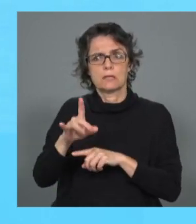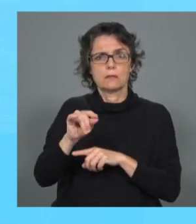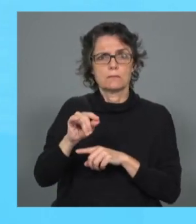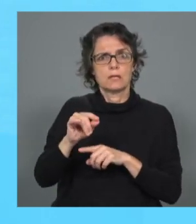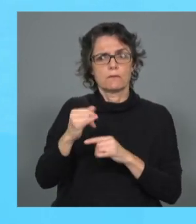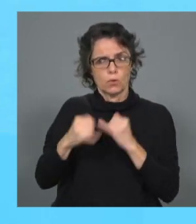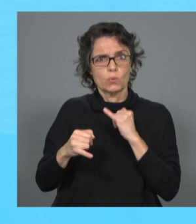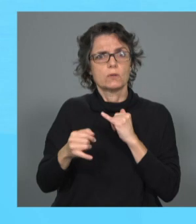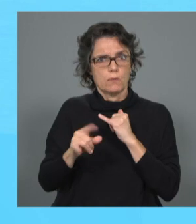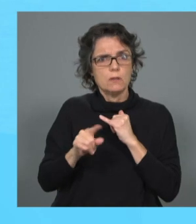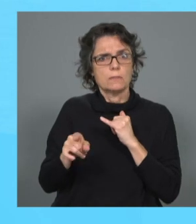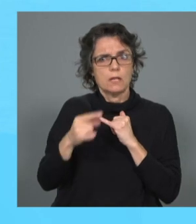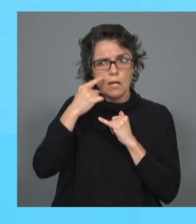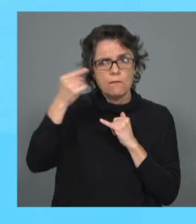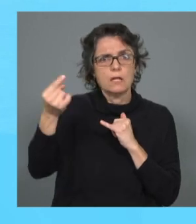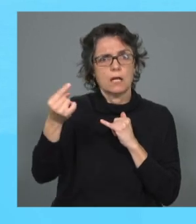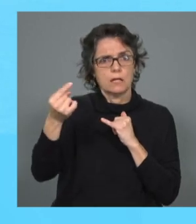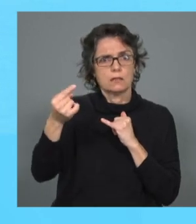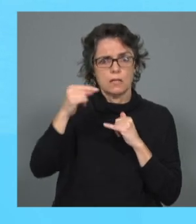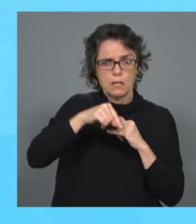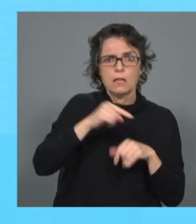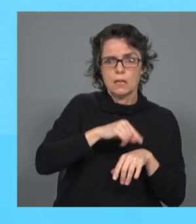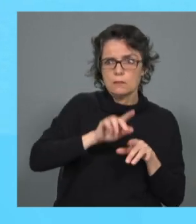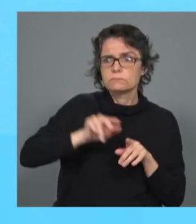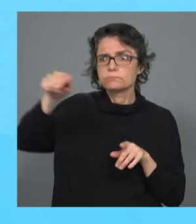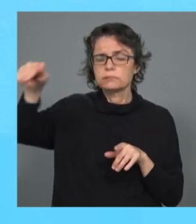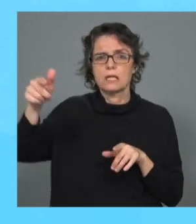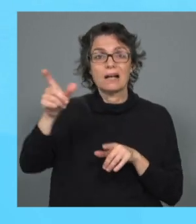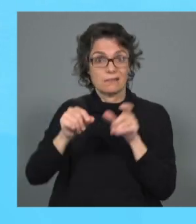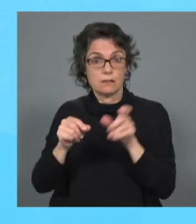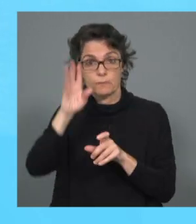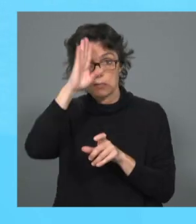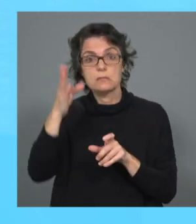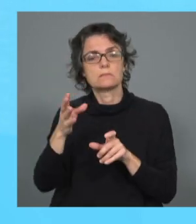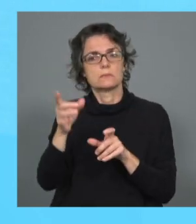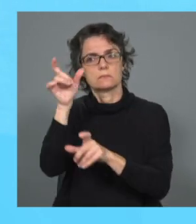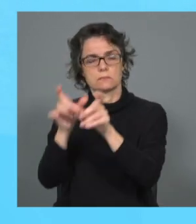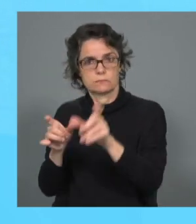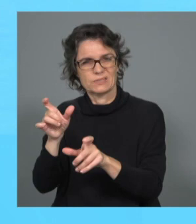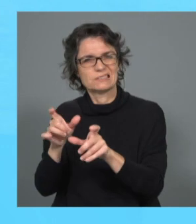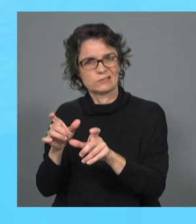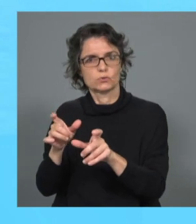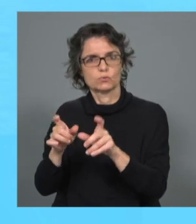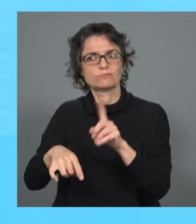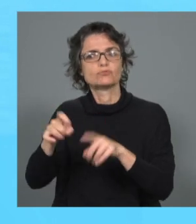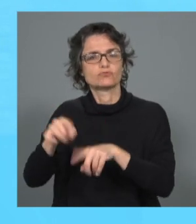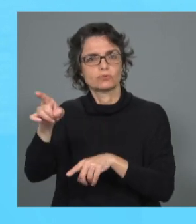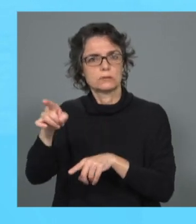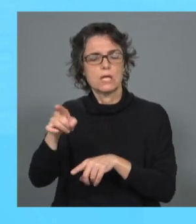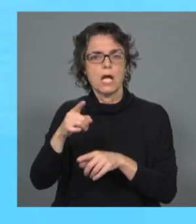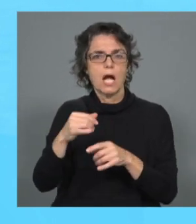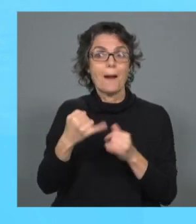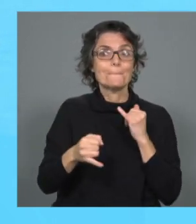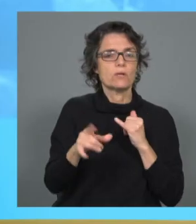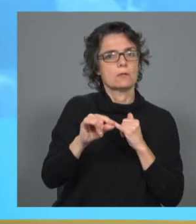acaso, com o risco também do tráfego de pessoas que já está em cima da mesa e com vozes a levantarem-se